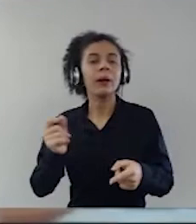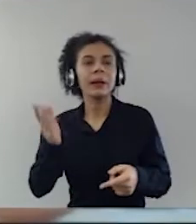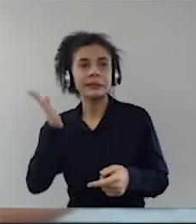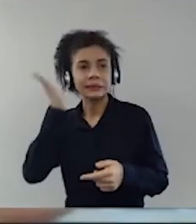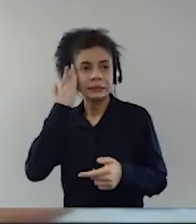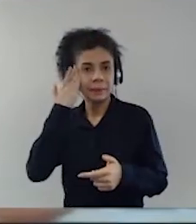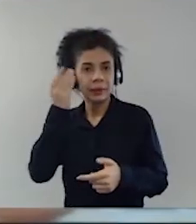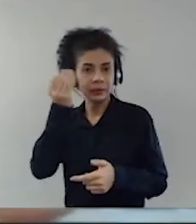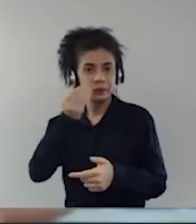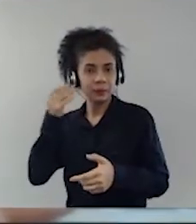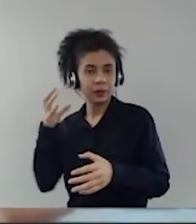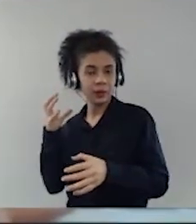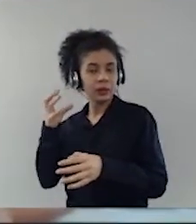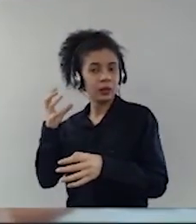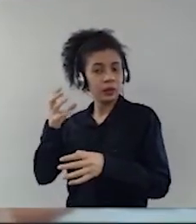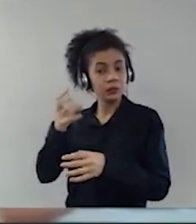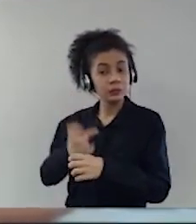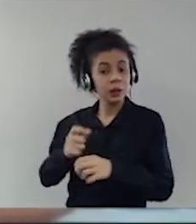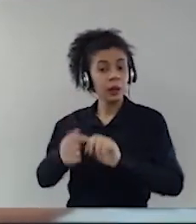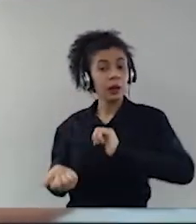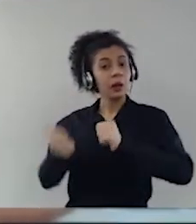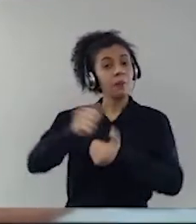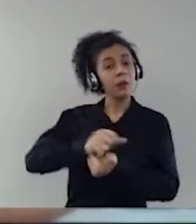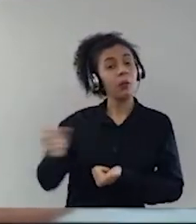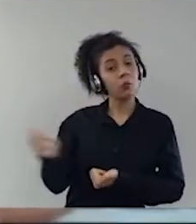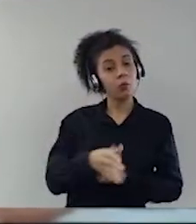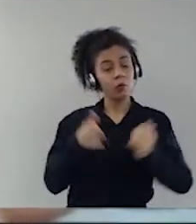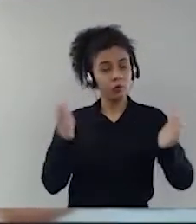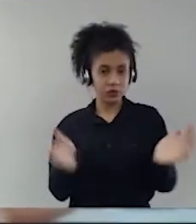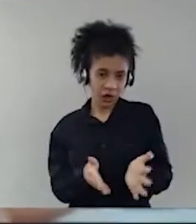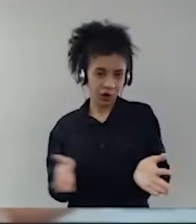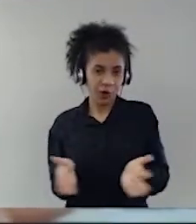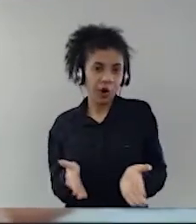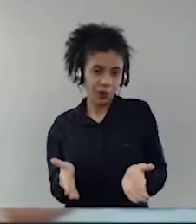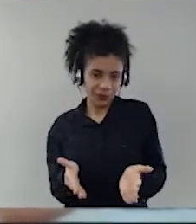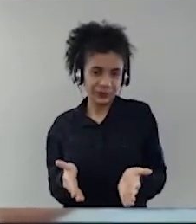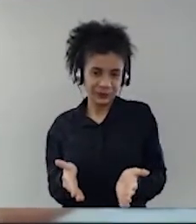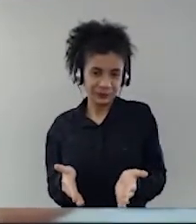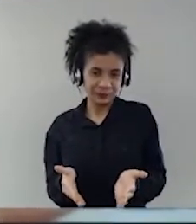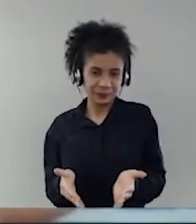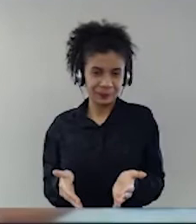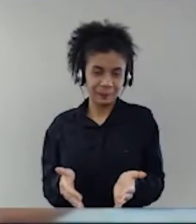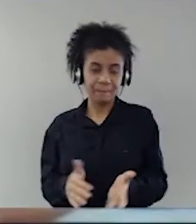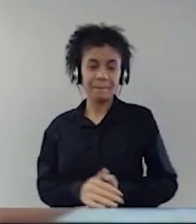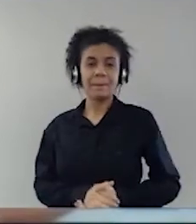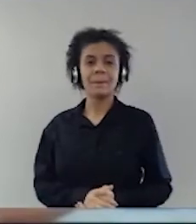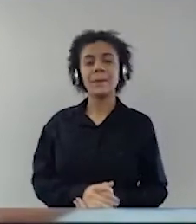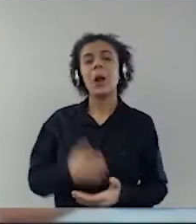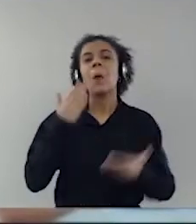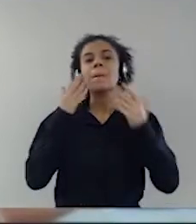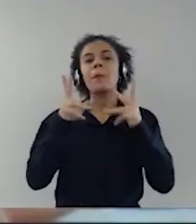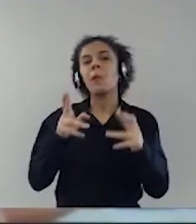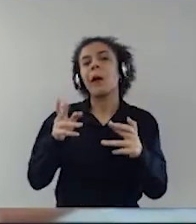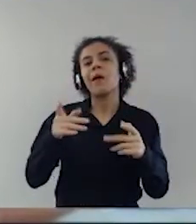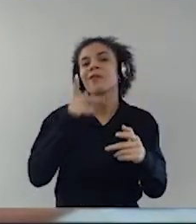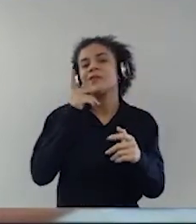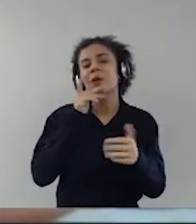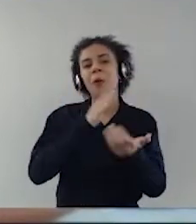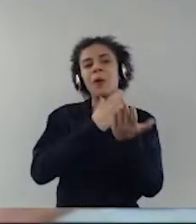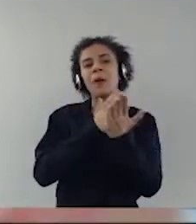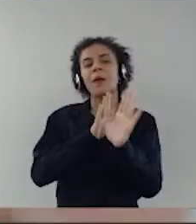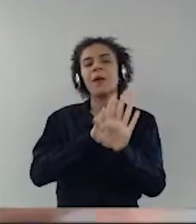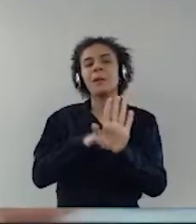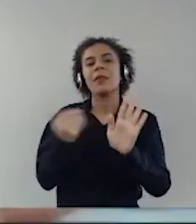do novo tem que ser novo mesmo. E, ao mesmo tempo, então, o